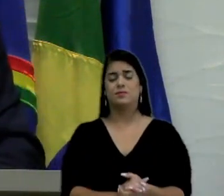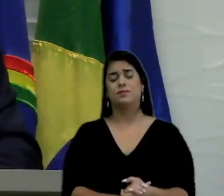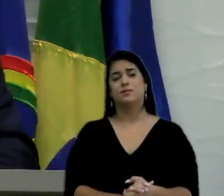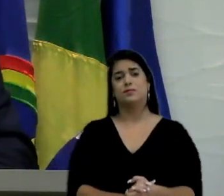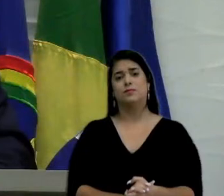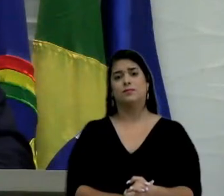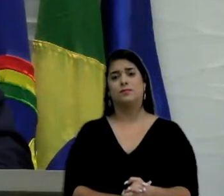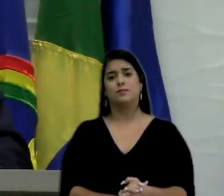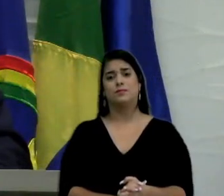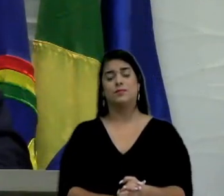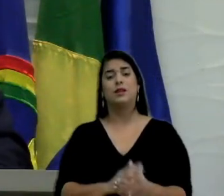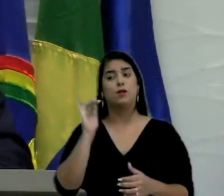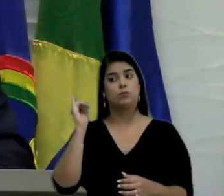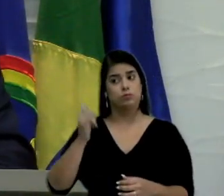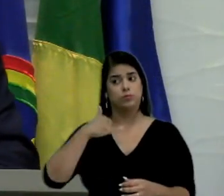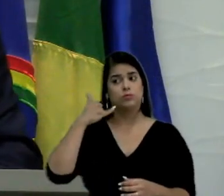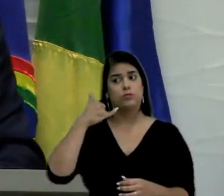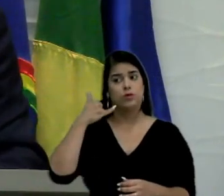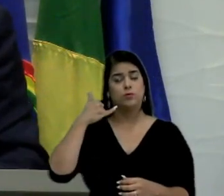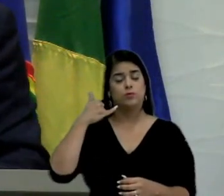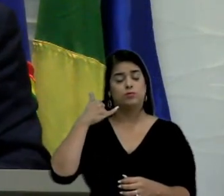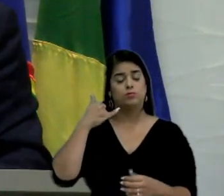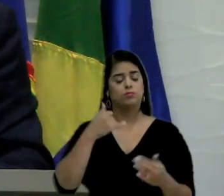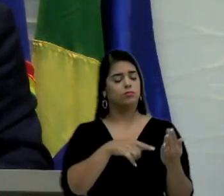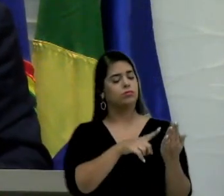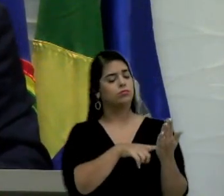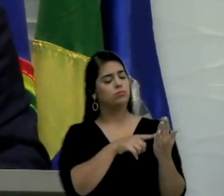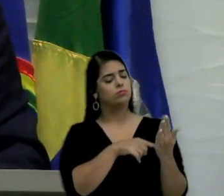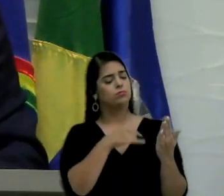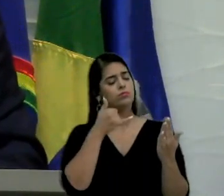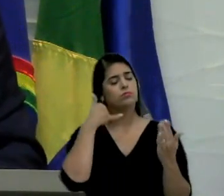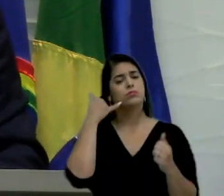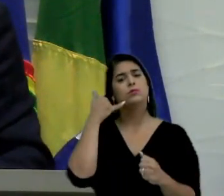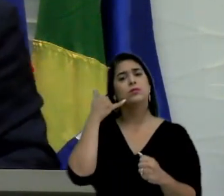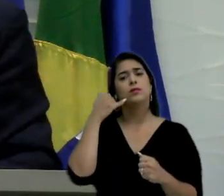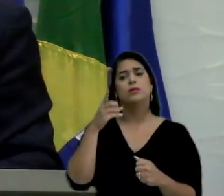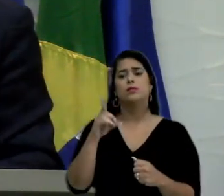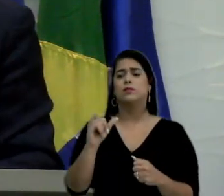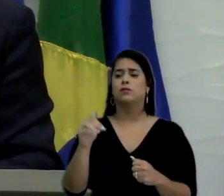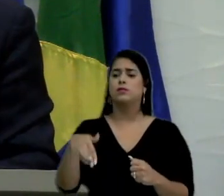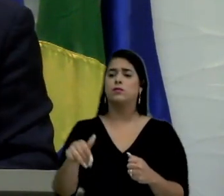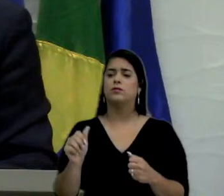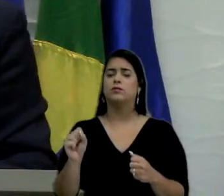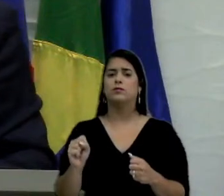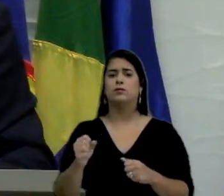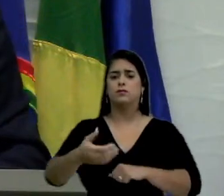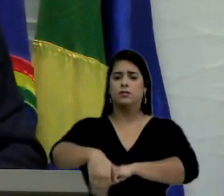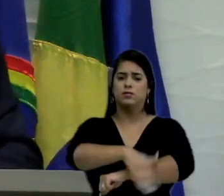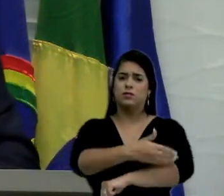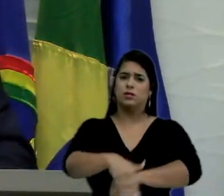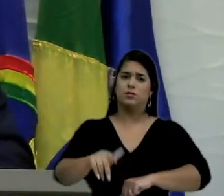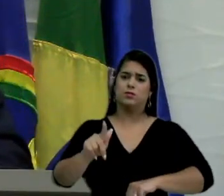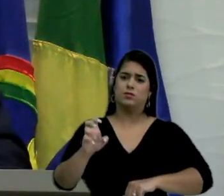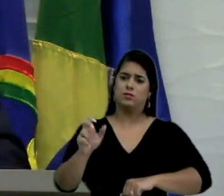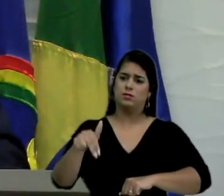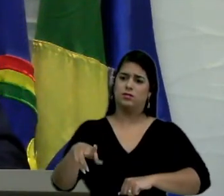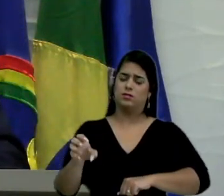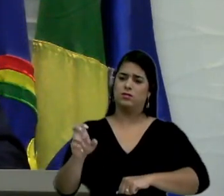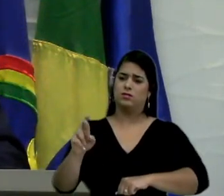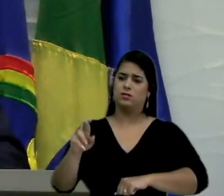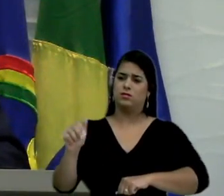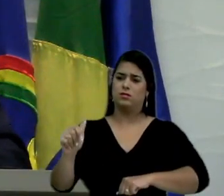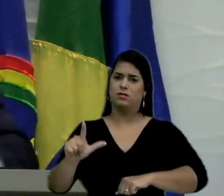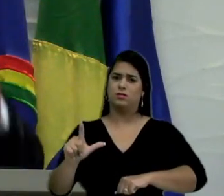e recebi uma ligação de dia Manso ali na rua Osório 6 meses sem